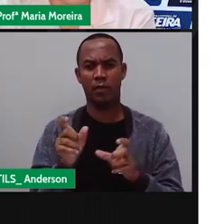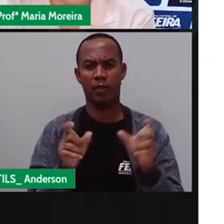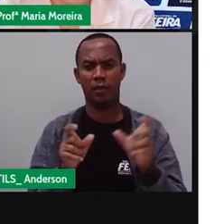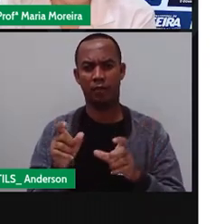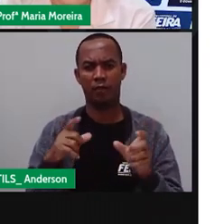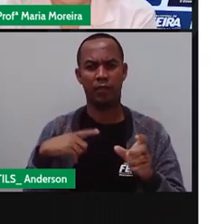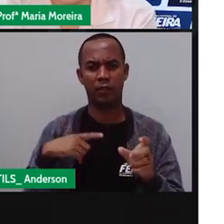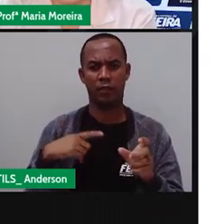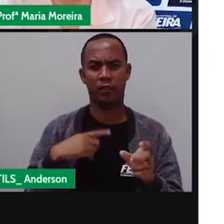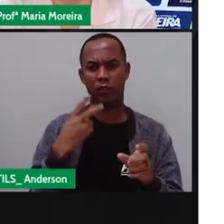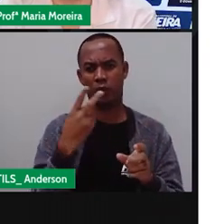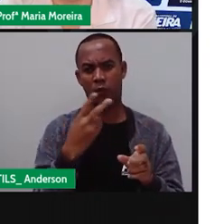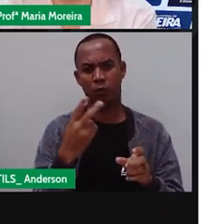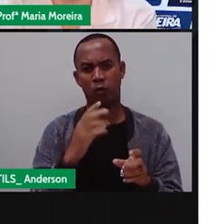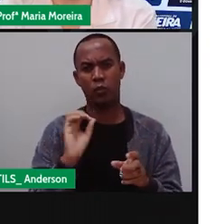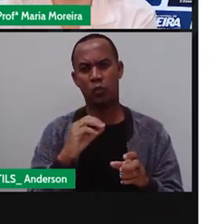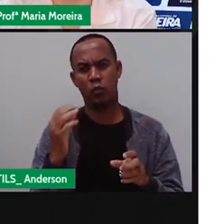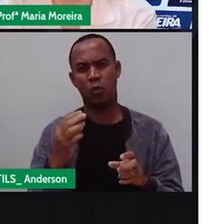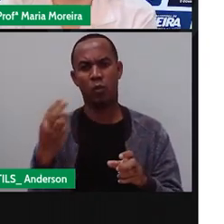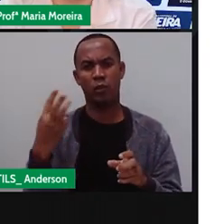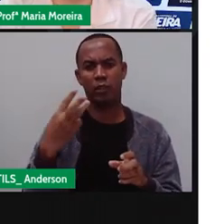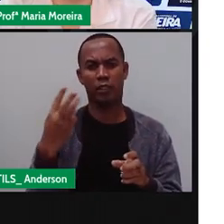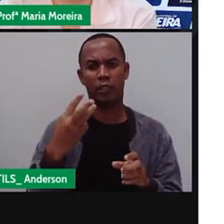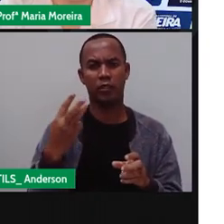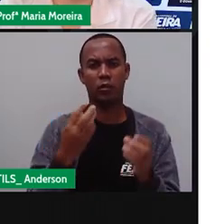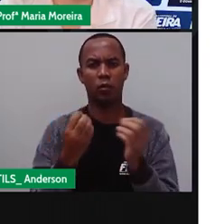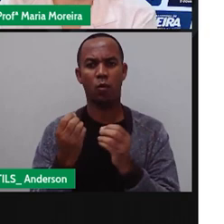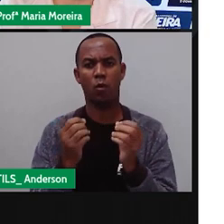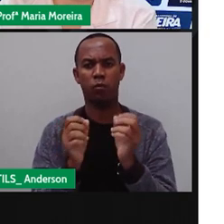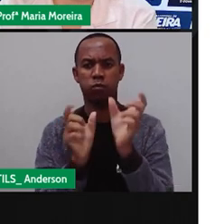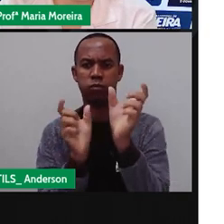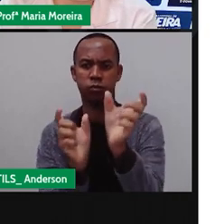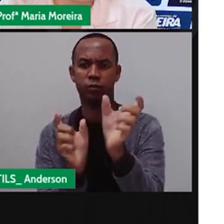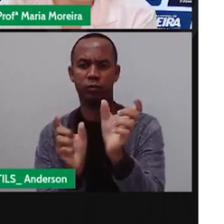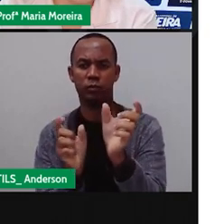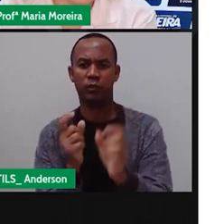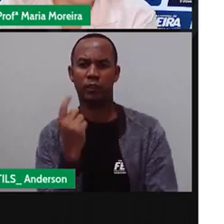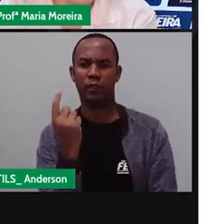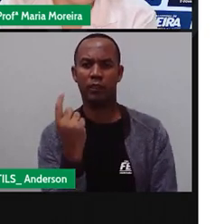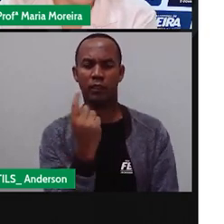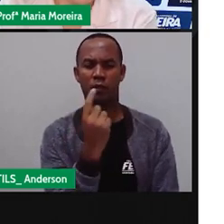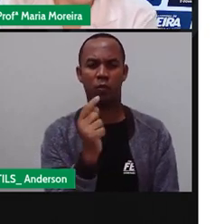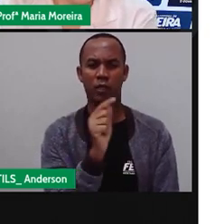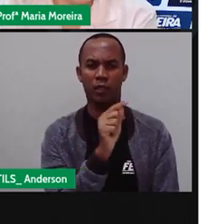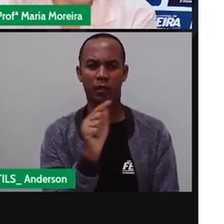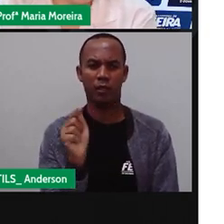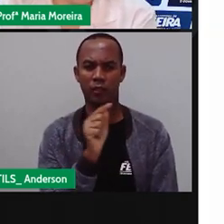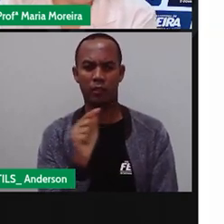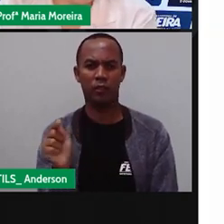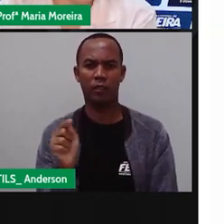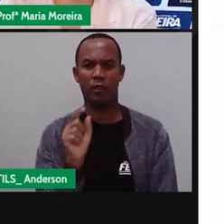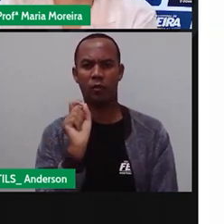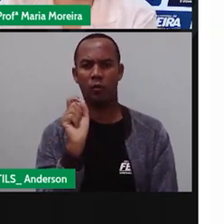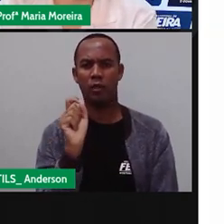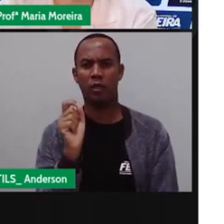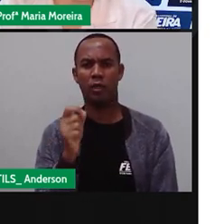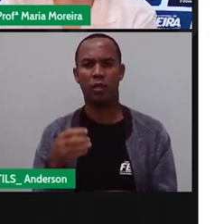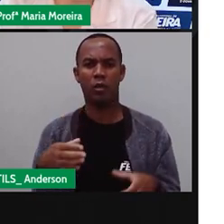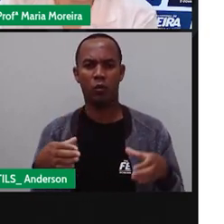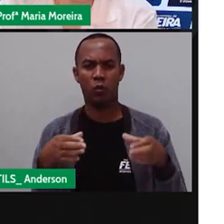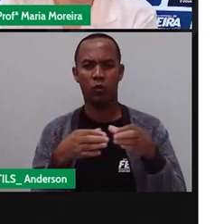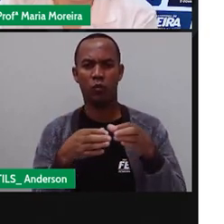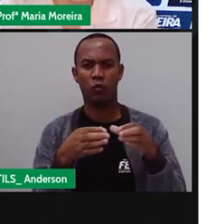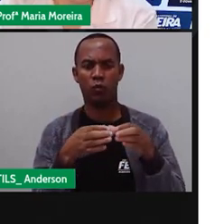outras três. Dessa forma, definimos versos como sendo cada linha poética e estrofe como um conjunto